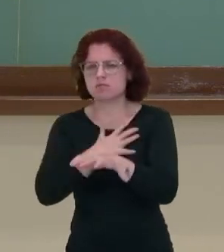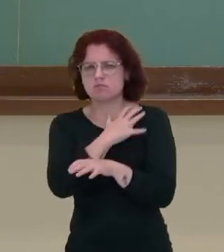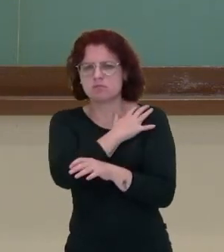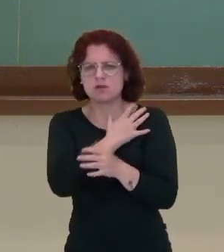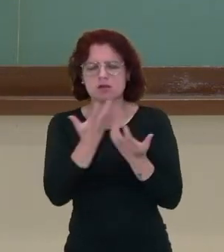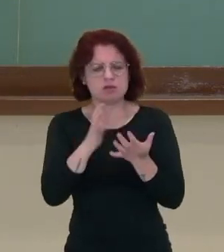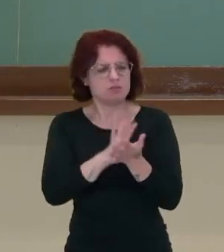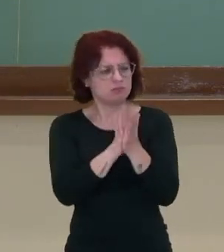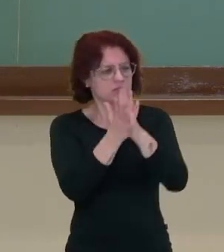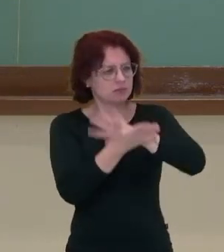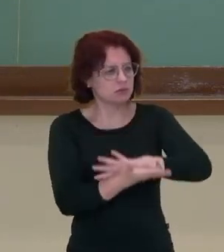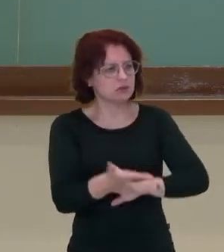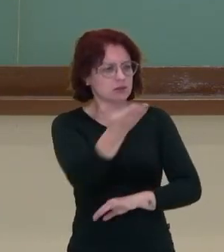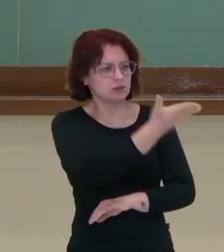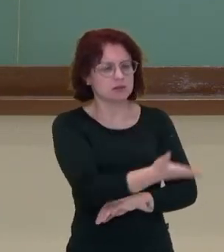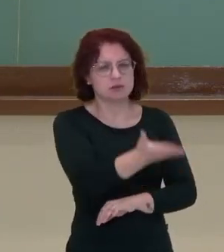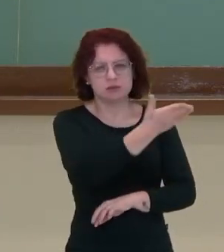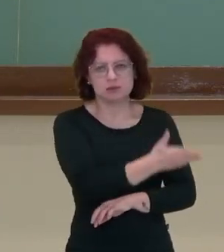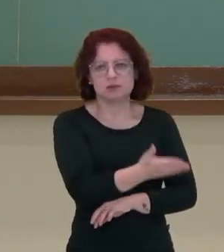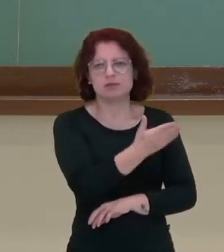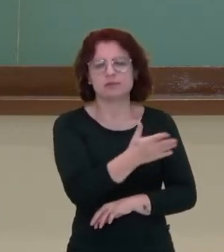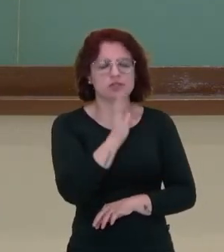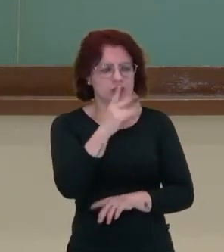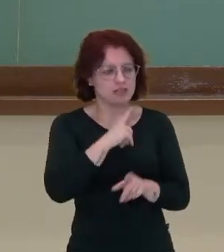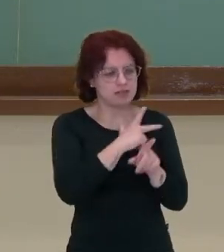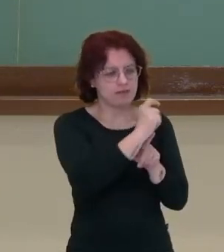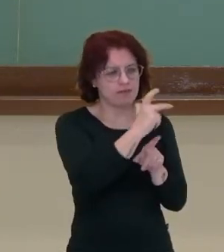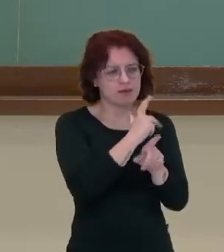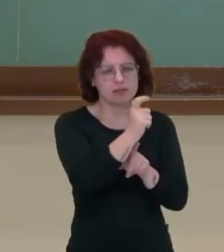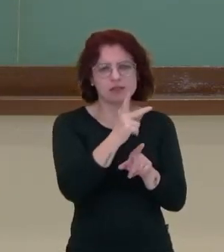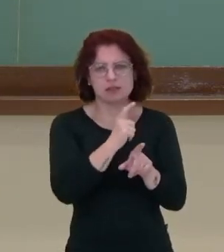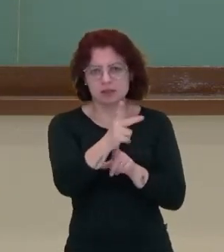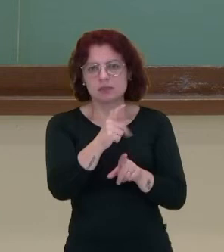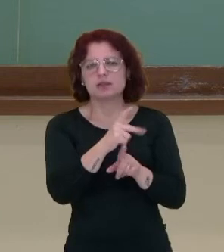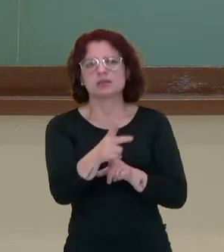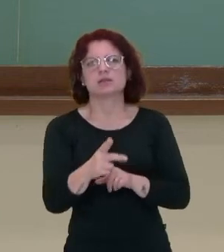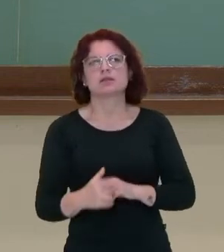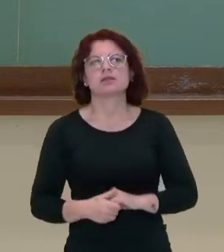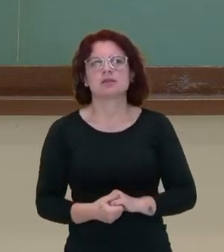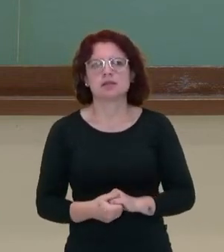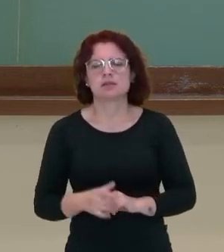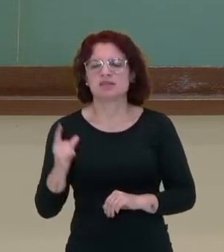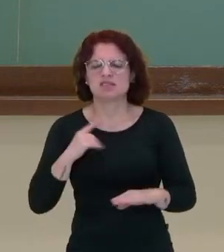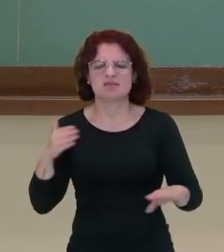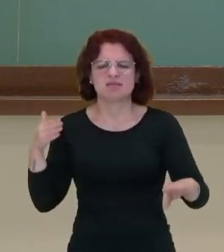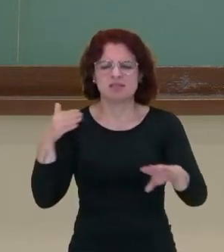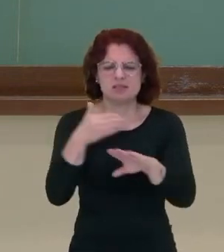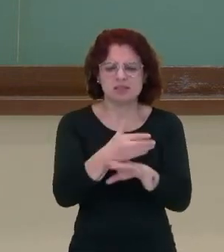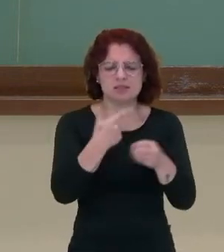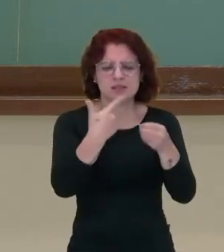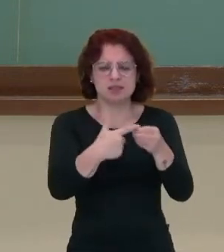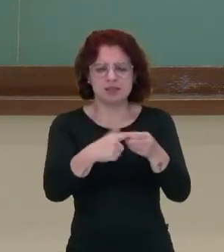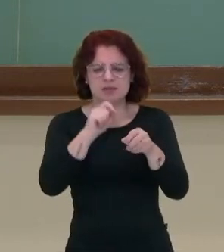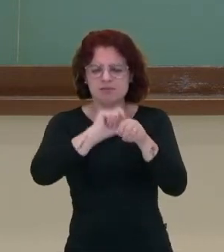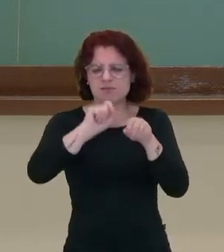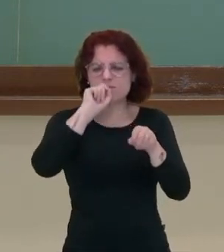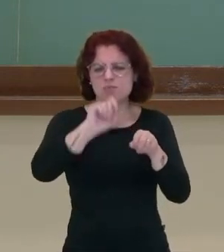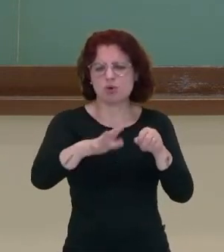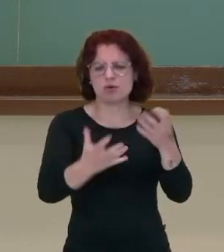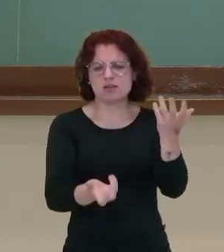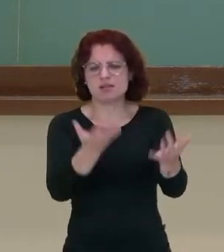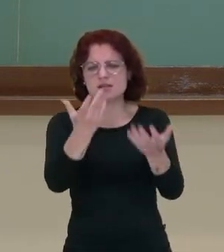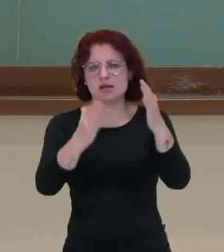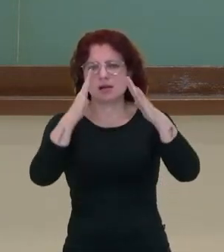Ele, mesmo vencendo as tropas da Confederação do Equador, ele invadia a cidade, queimava, a mando dele se